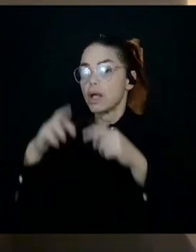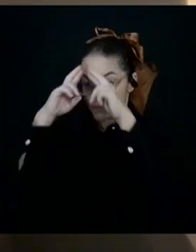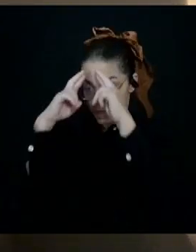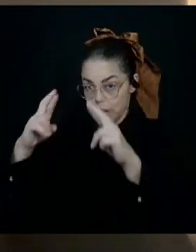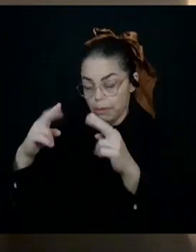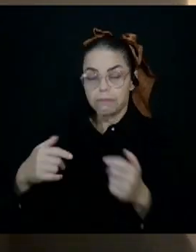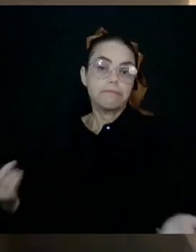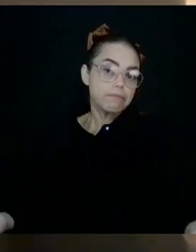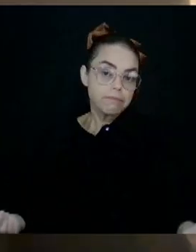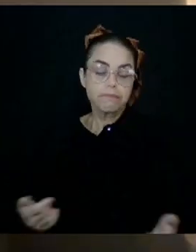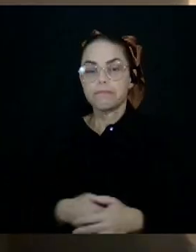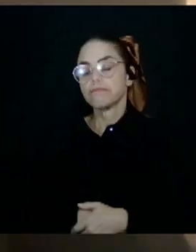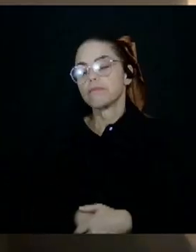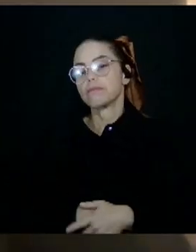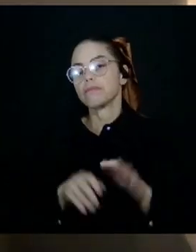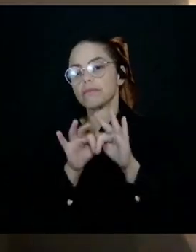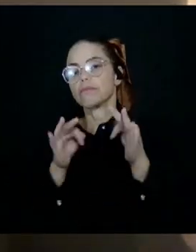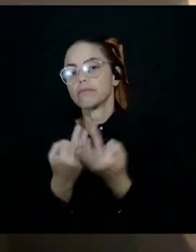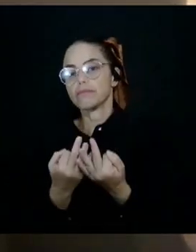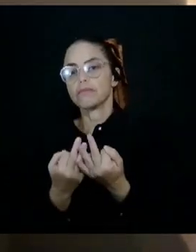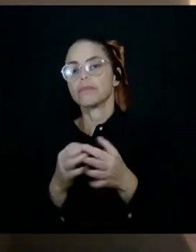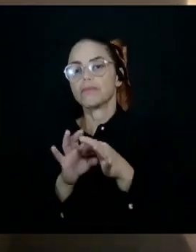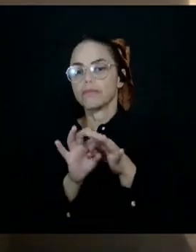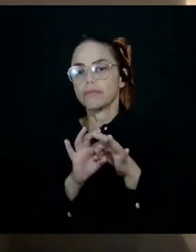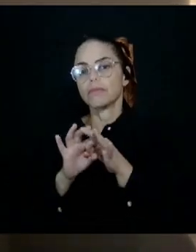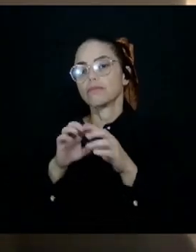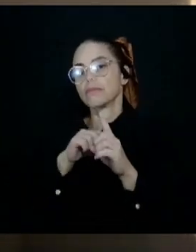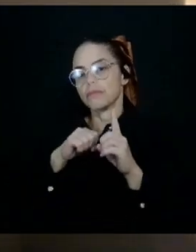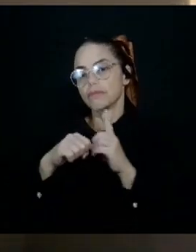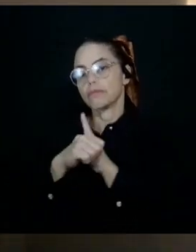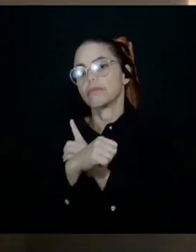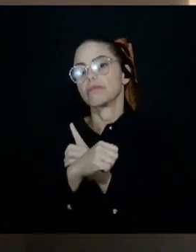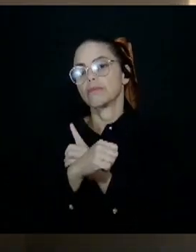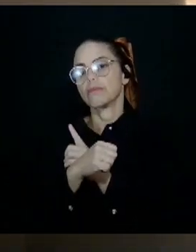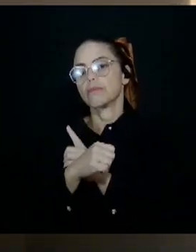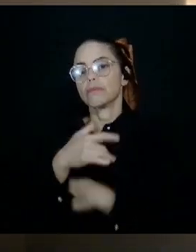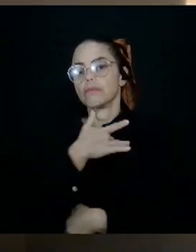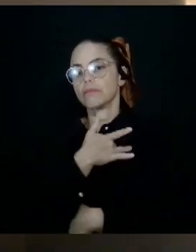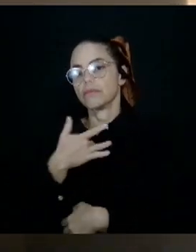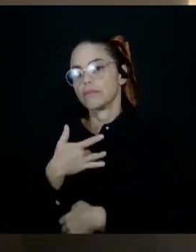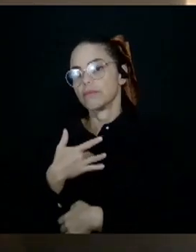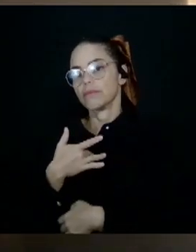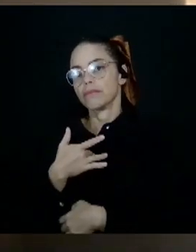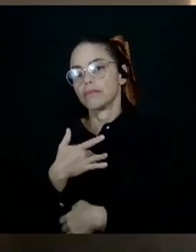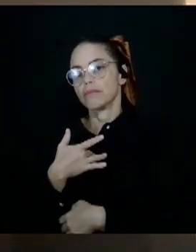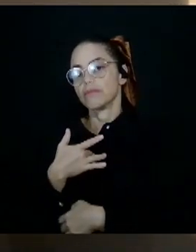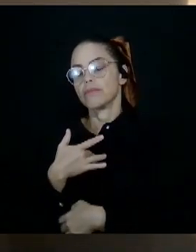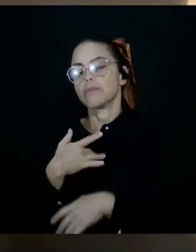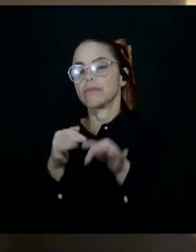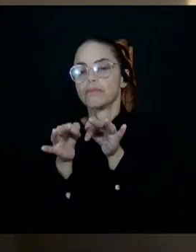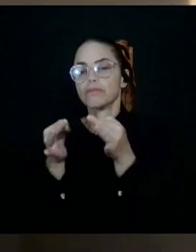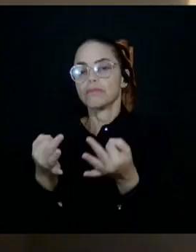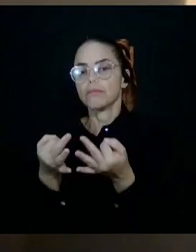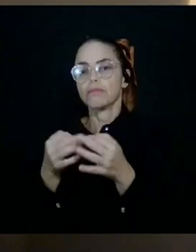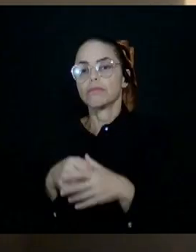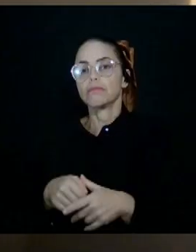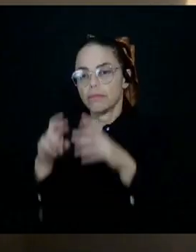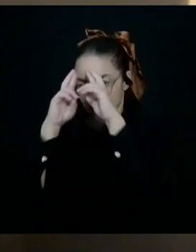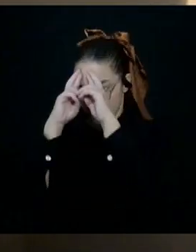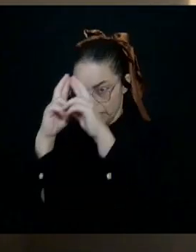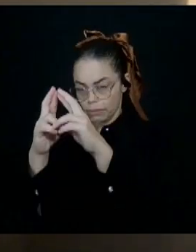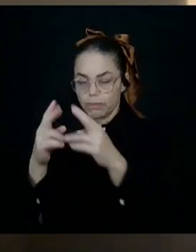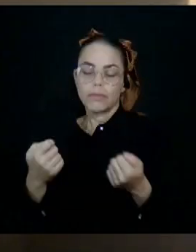as famílias, mas as sociedades de uma forma saudável é uma coisa tão simples chamada respeito, né? Se as